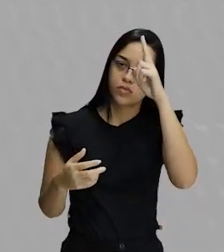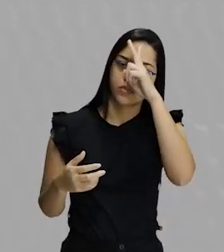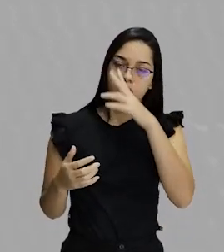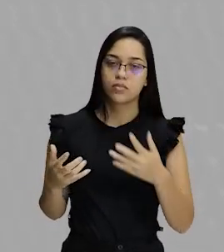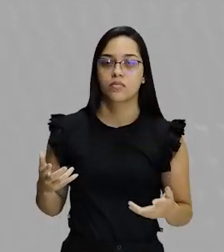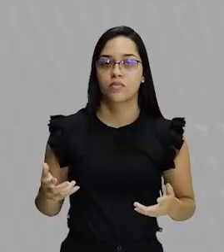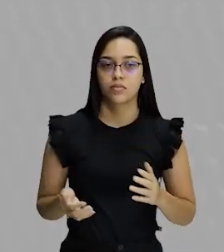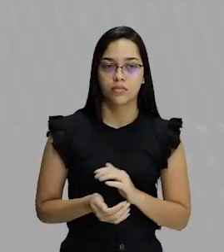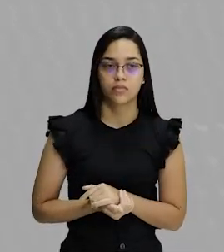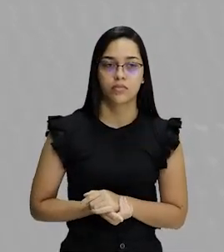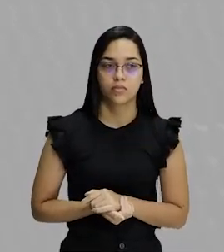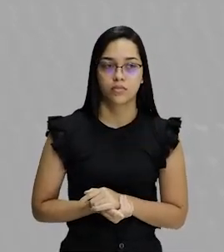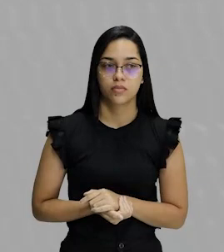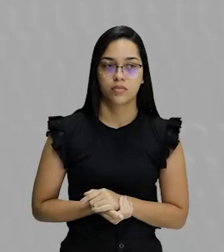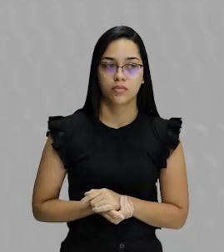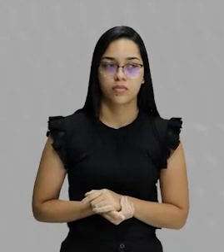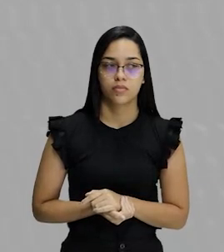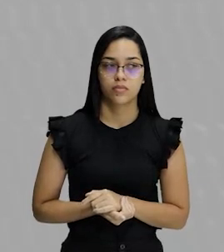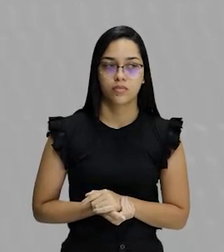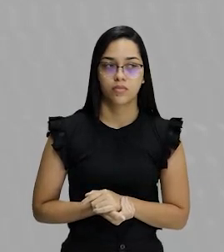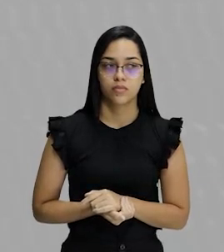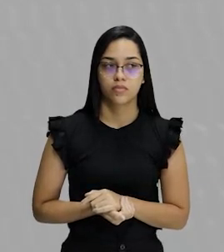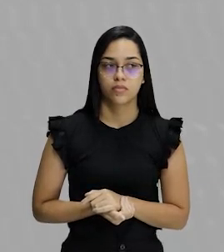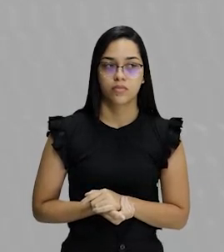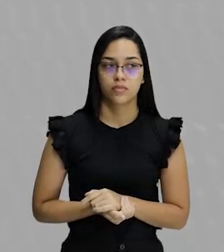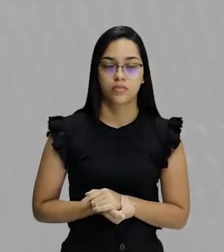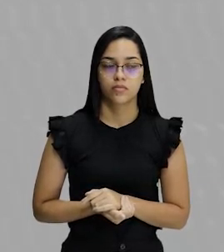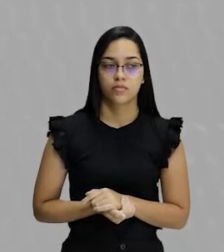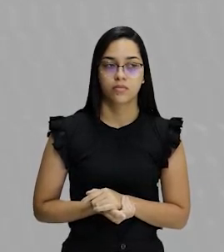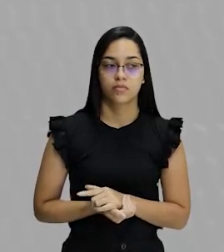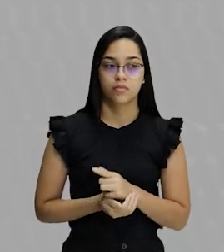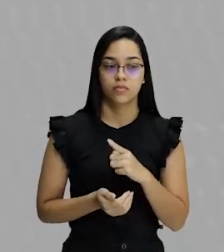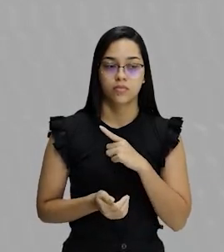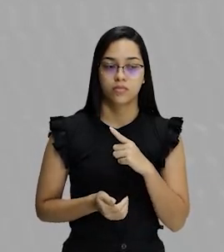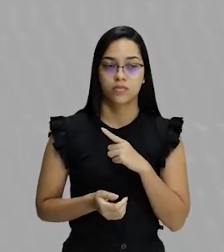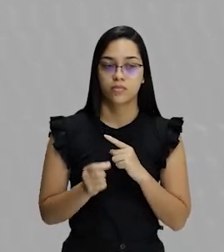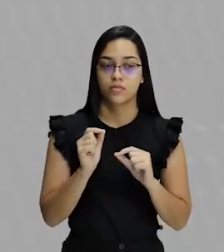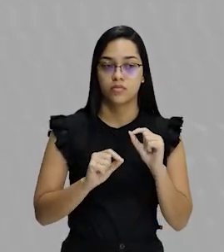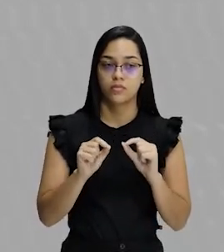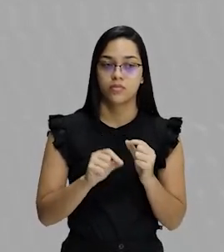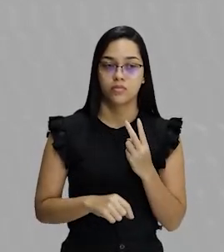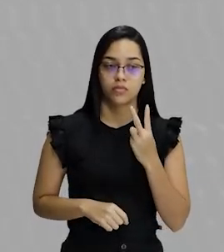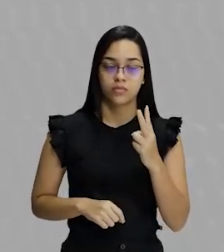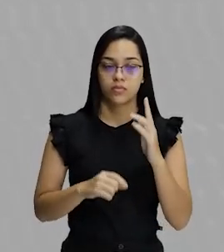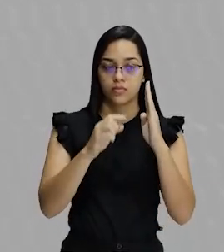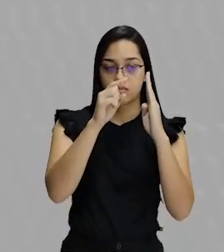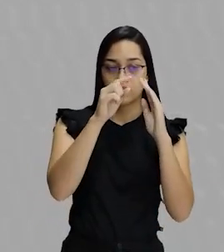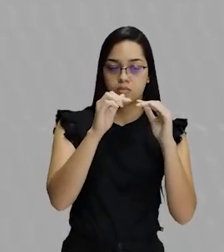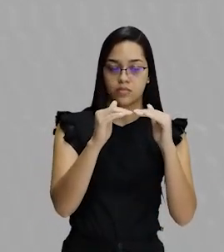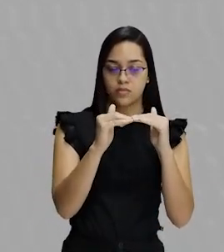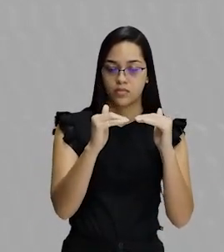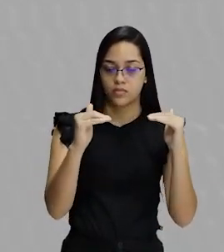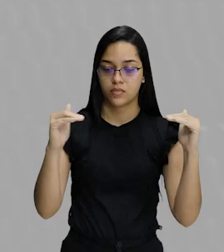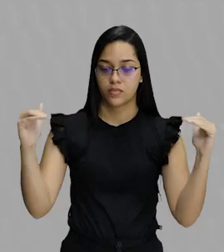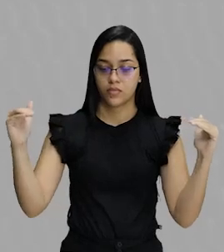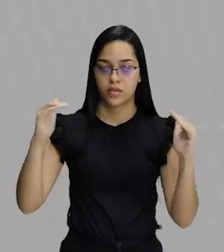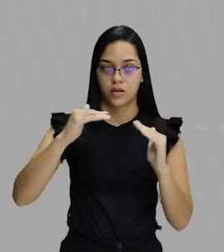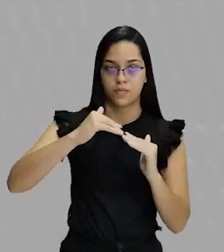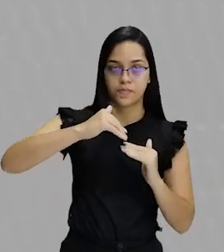Olha, o plano cartesiano, né, é um plano delimitado por duas retas, né,